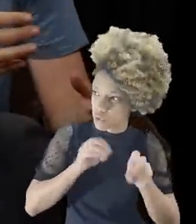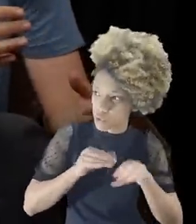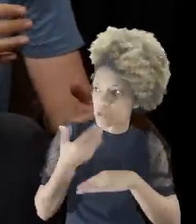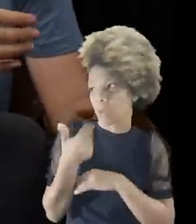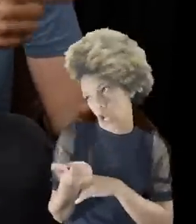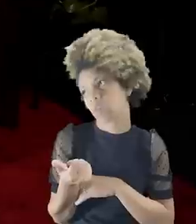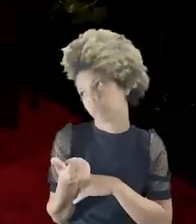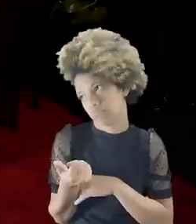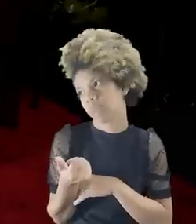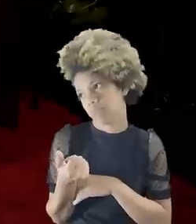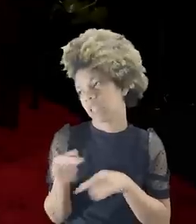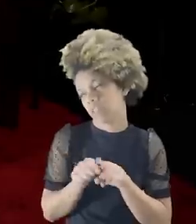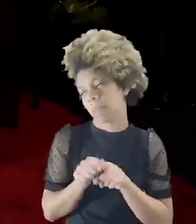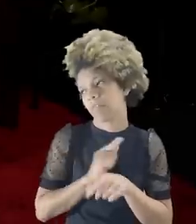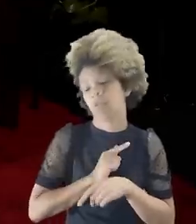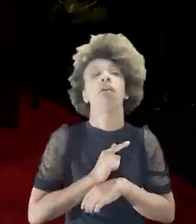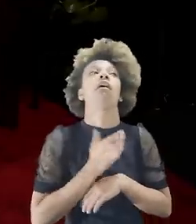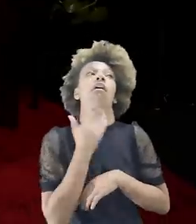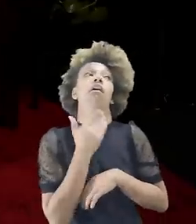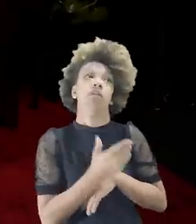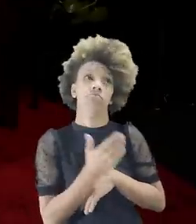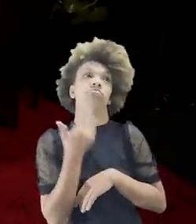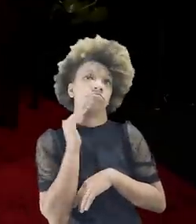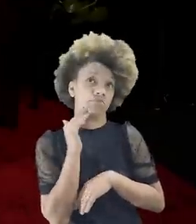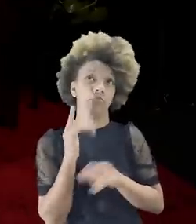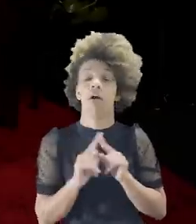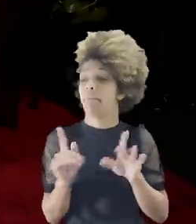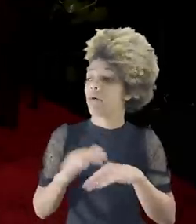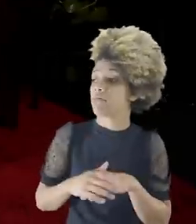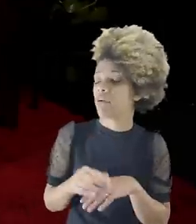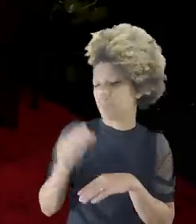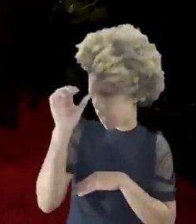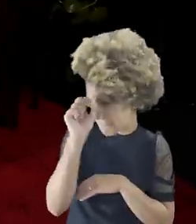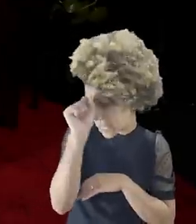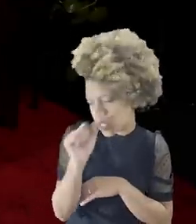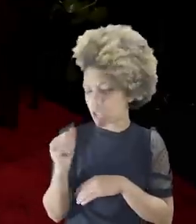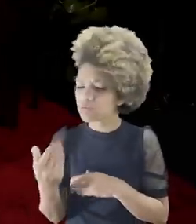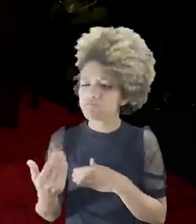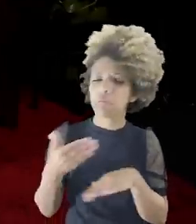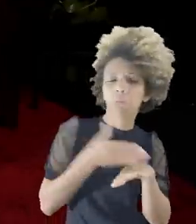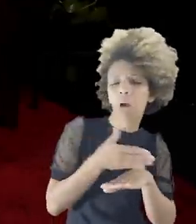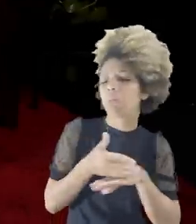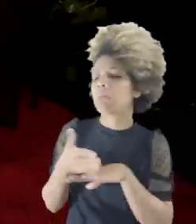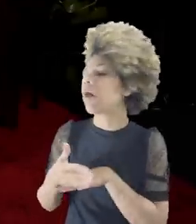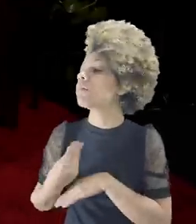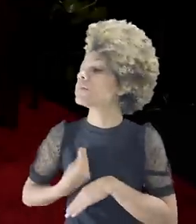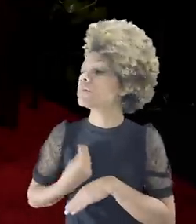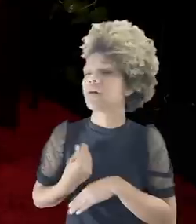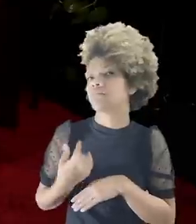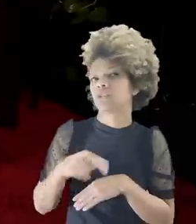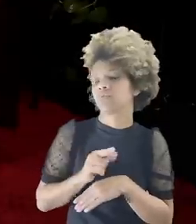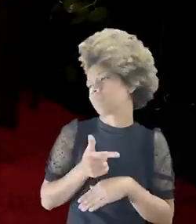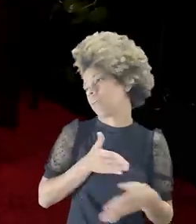um pouco melhor também tem isso também né então você então galerinha vai você vai aprender você convive faz com que você apenas mesmo